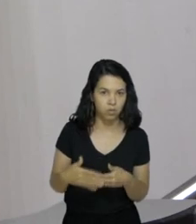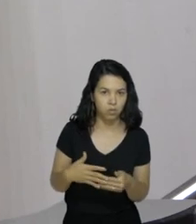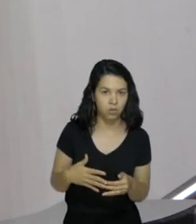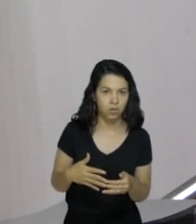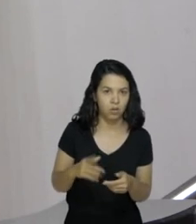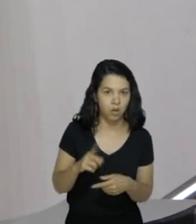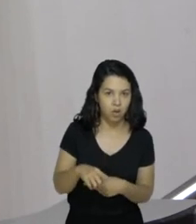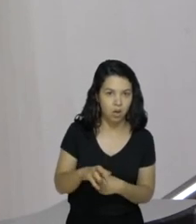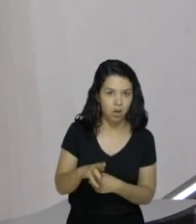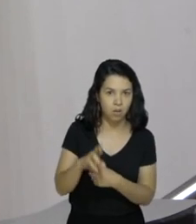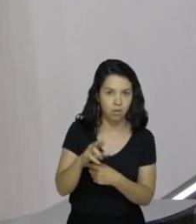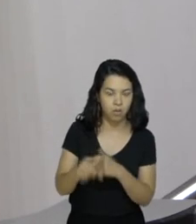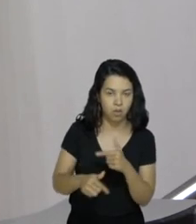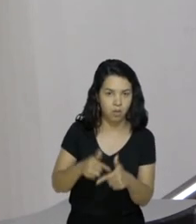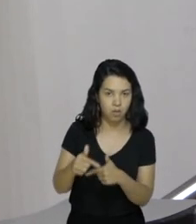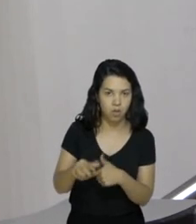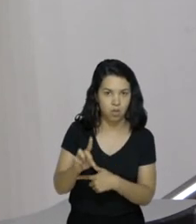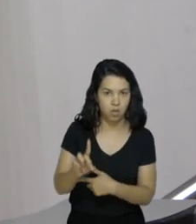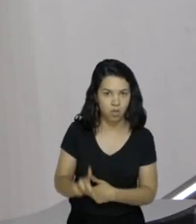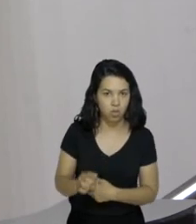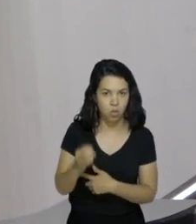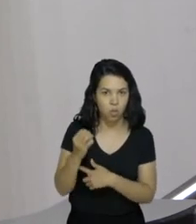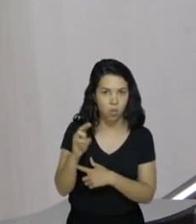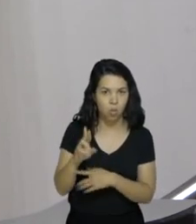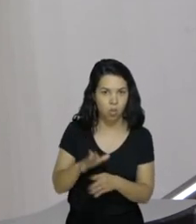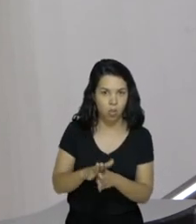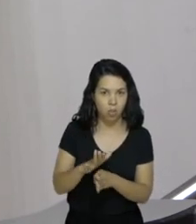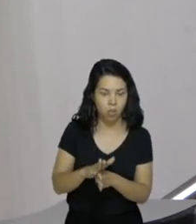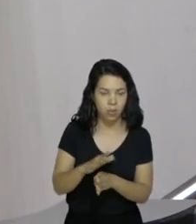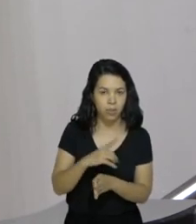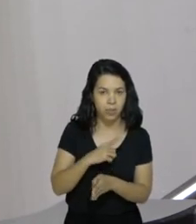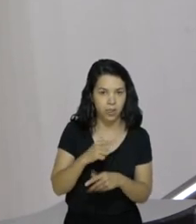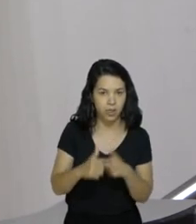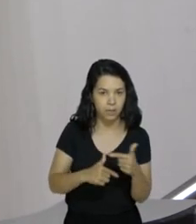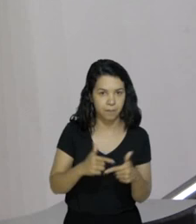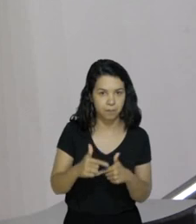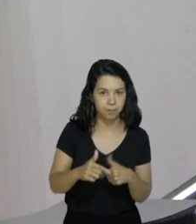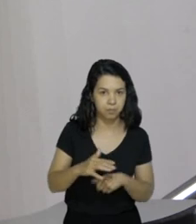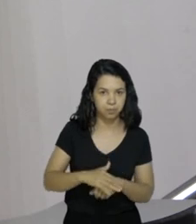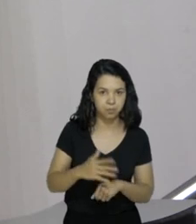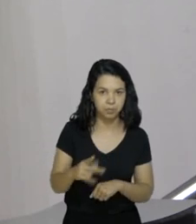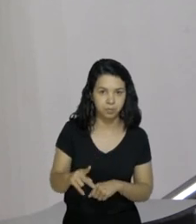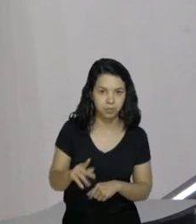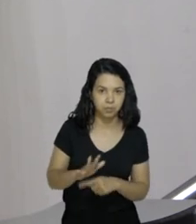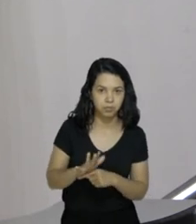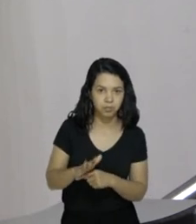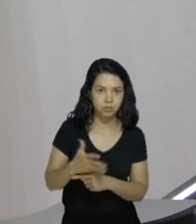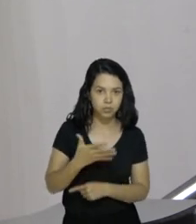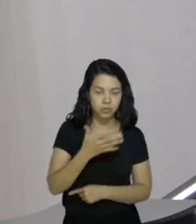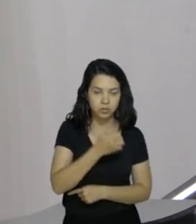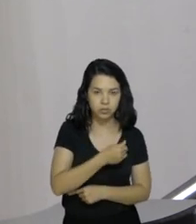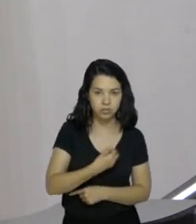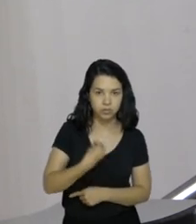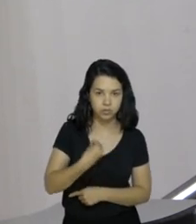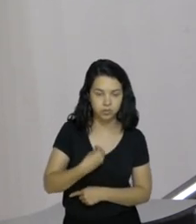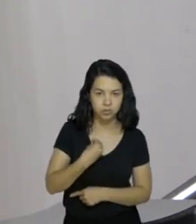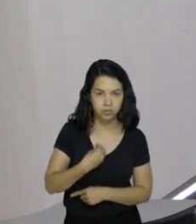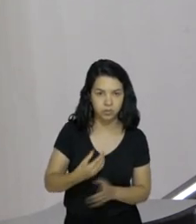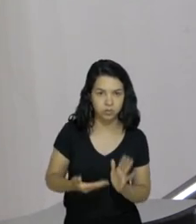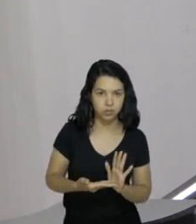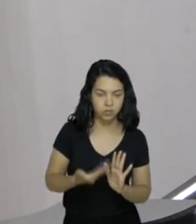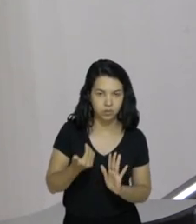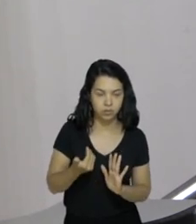diretoria ou no conselho, estão sempre procurando fazer a sua parte, salvando vidas, tirando crianças do